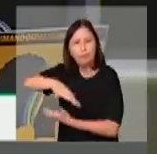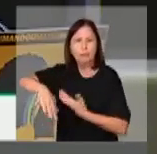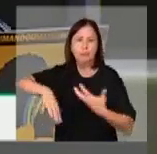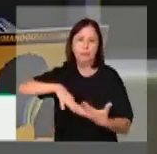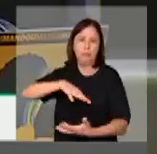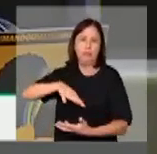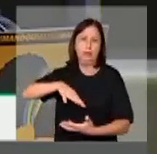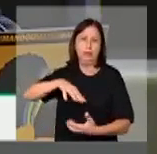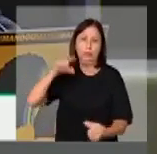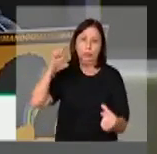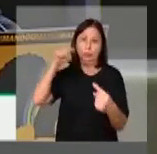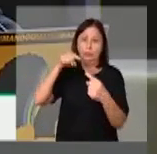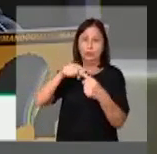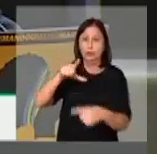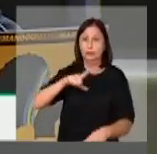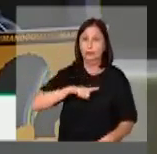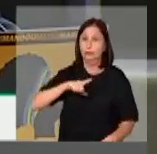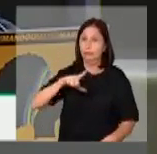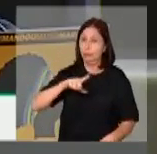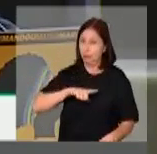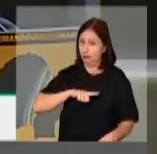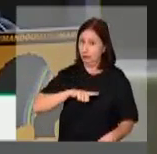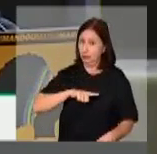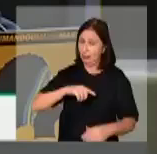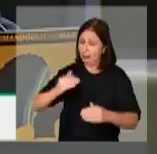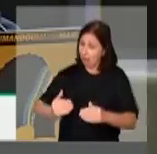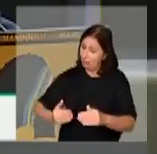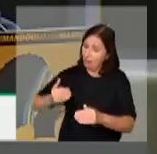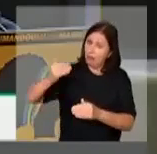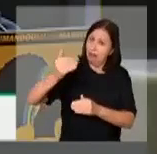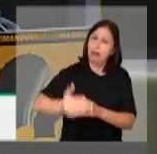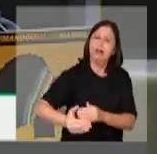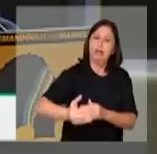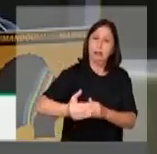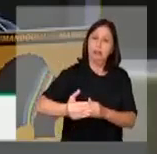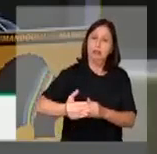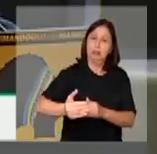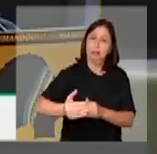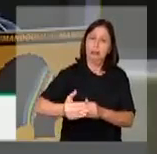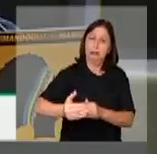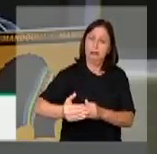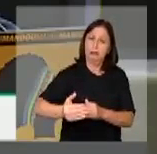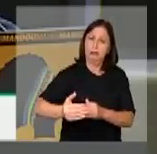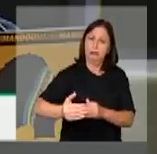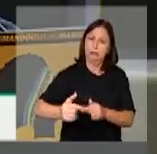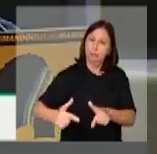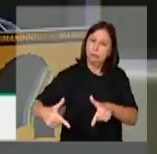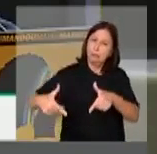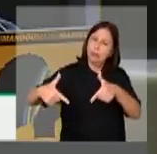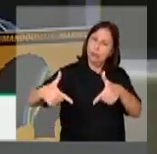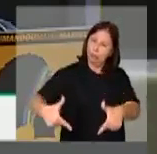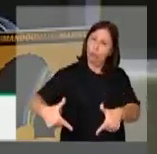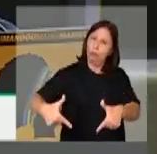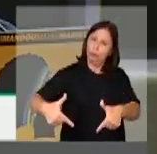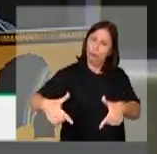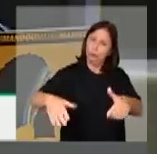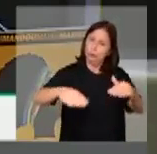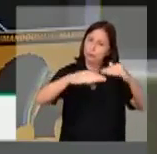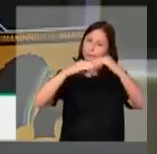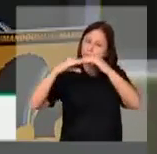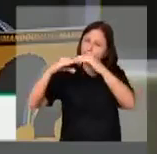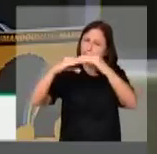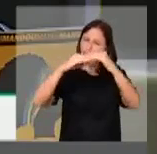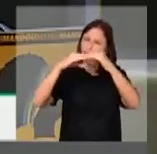sem que, para além da boa luta de classes, para além do